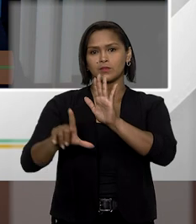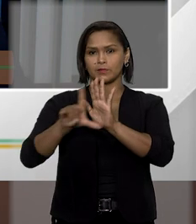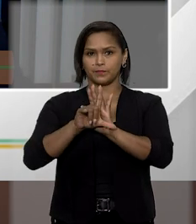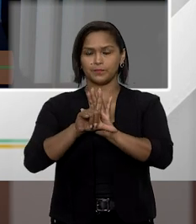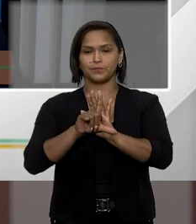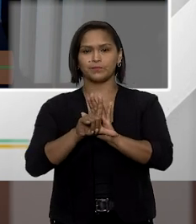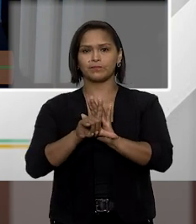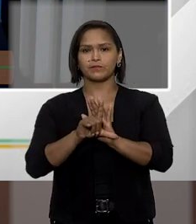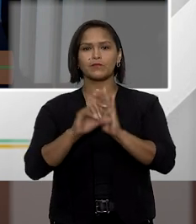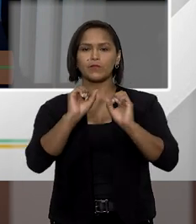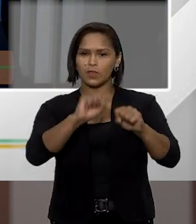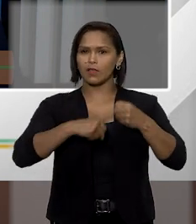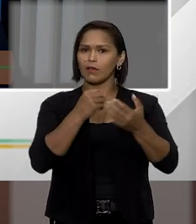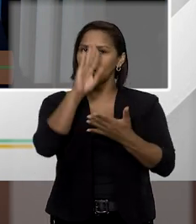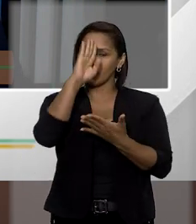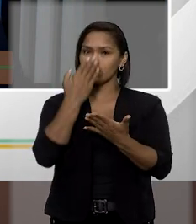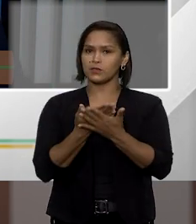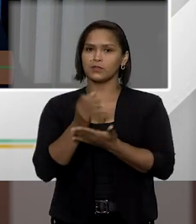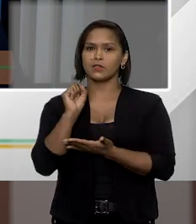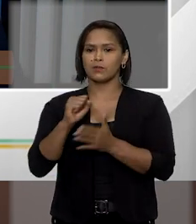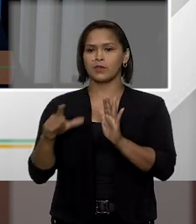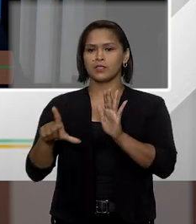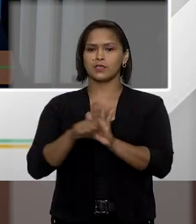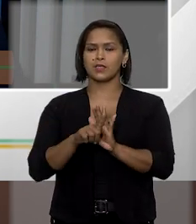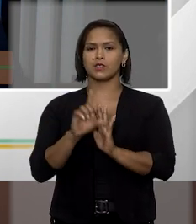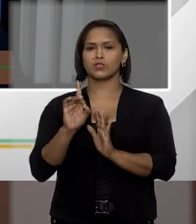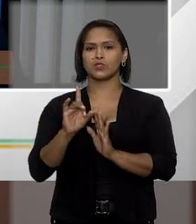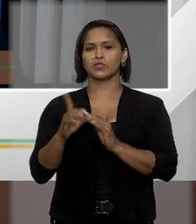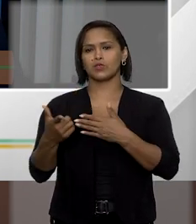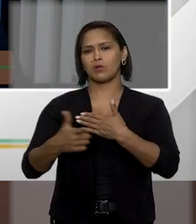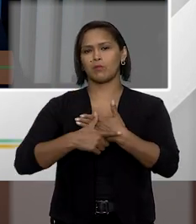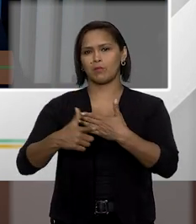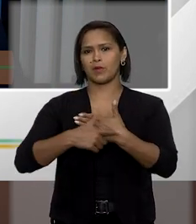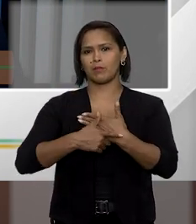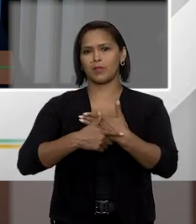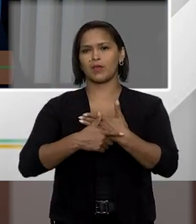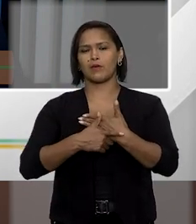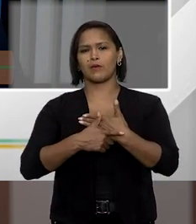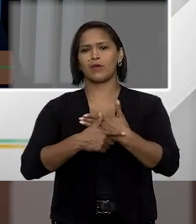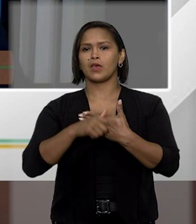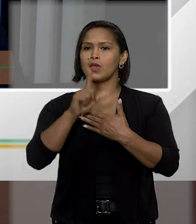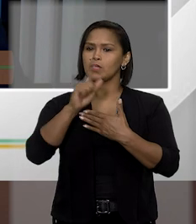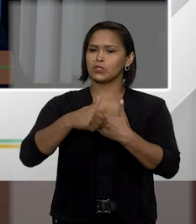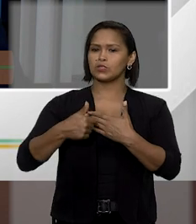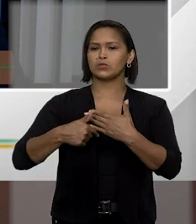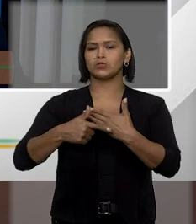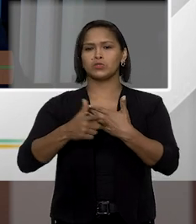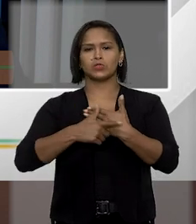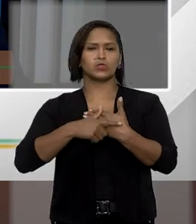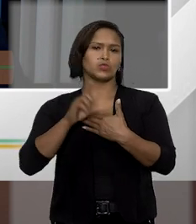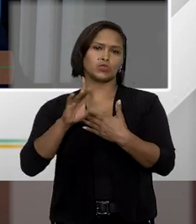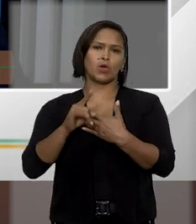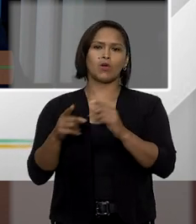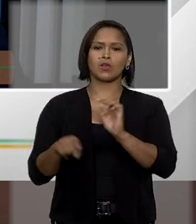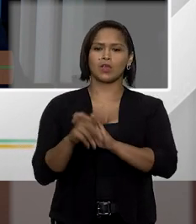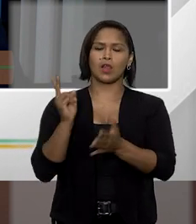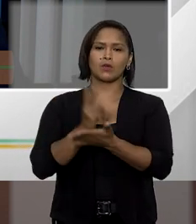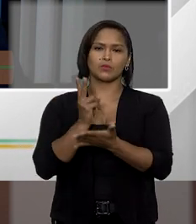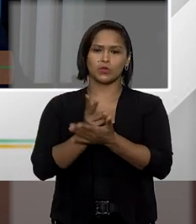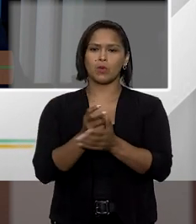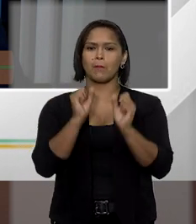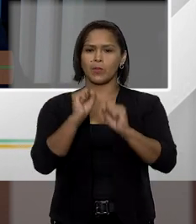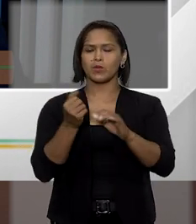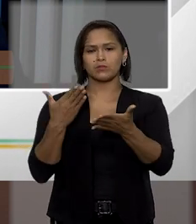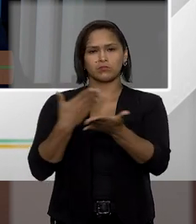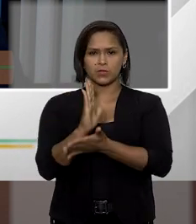lei. Torcemos evidentemente para que esta lei não fique apenas na letra fria de um pedaço de papel, que ela seja